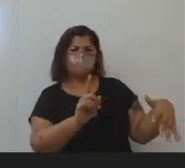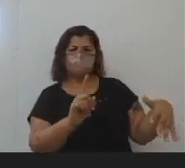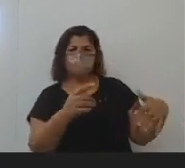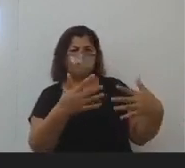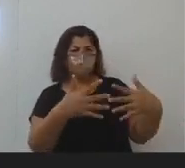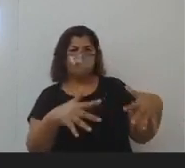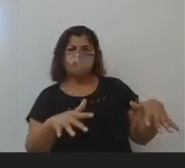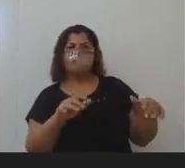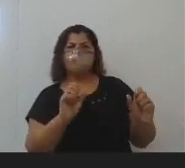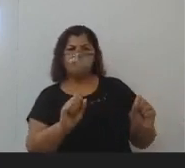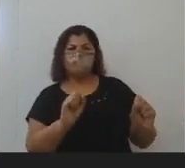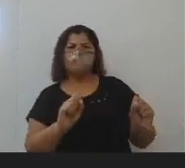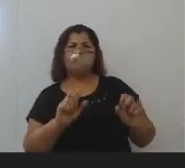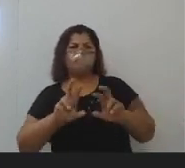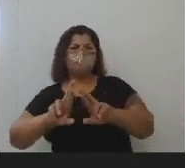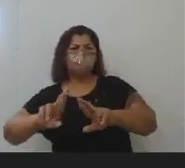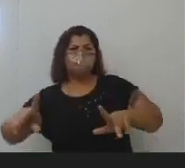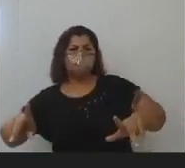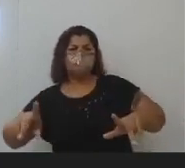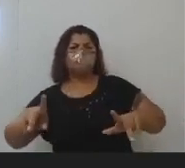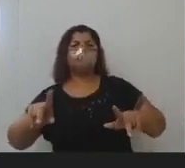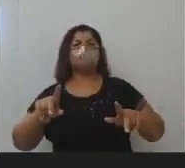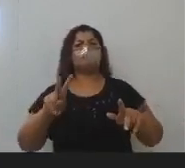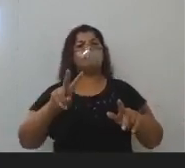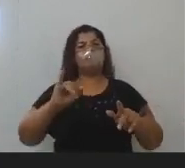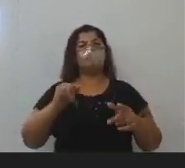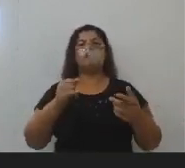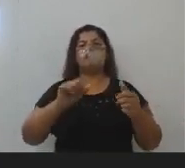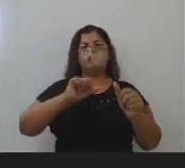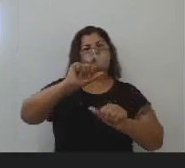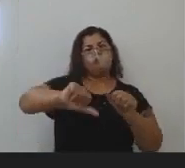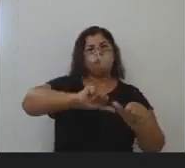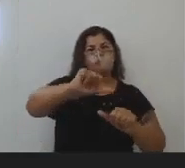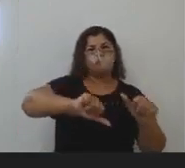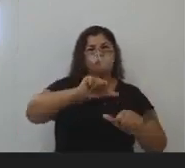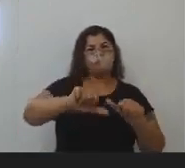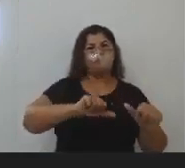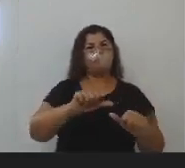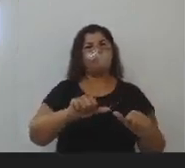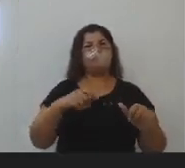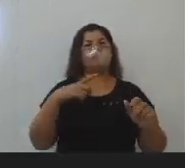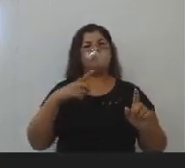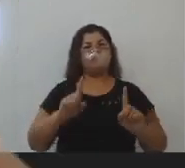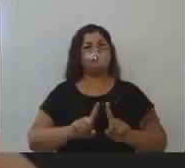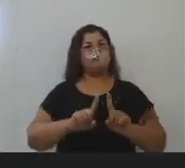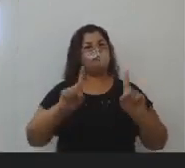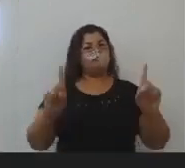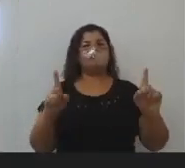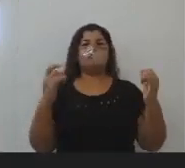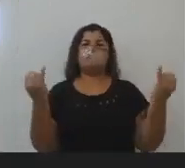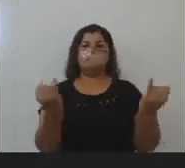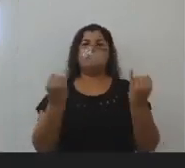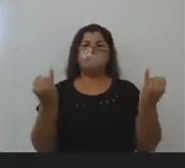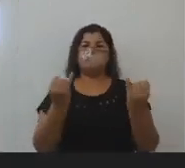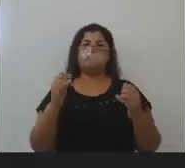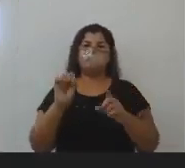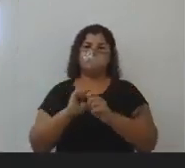isso pode ser diferente. Então a gente vai desnaturalizar. Então são dois princípios importantíssimos para a